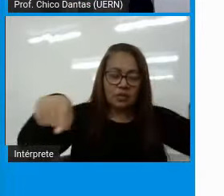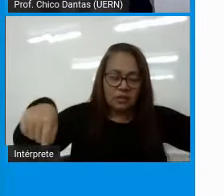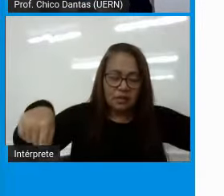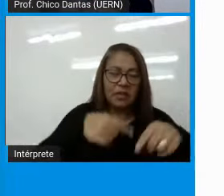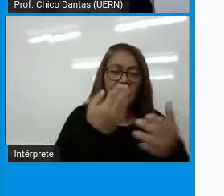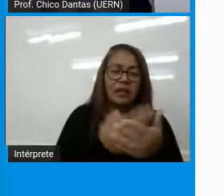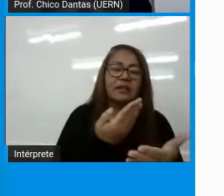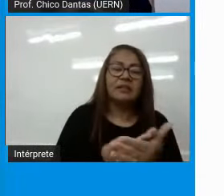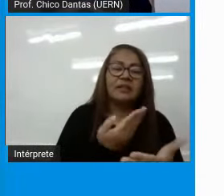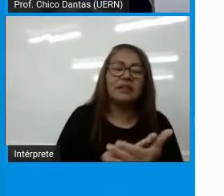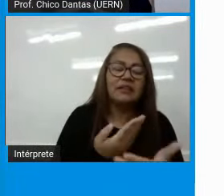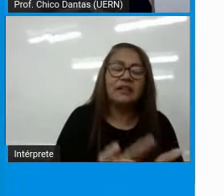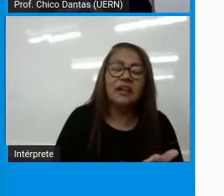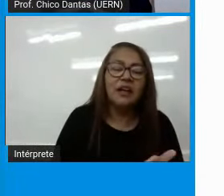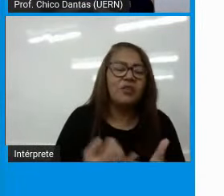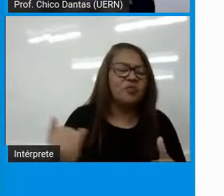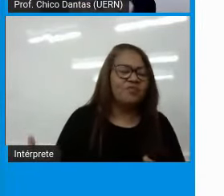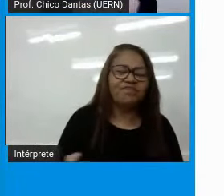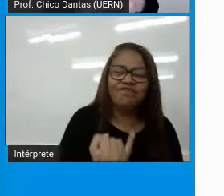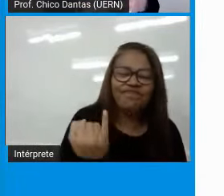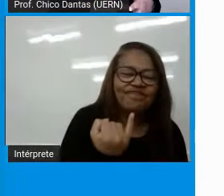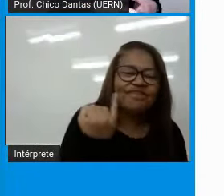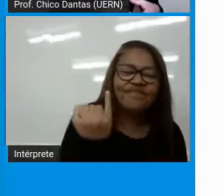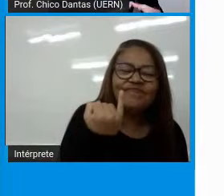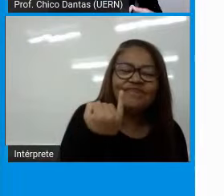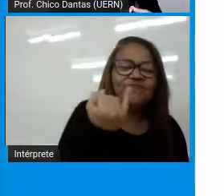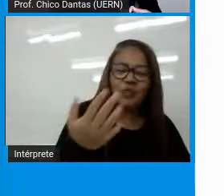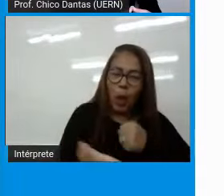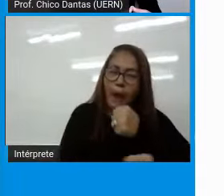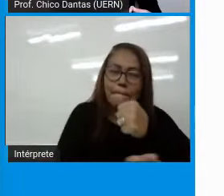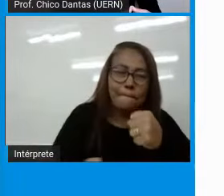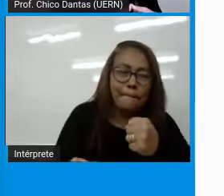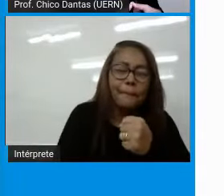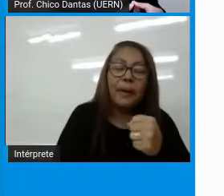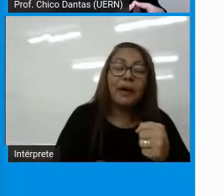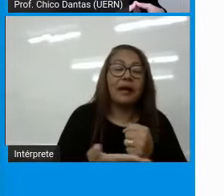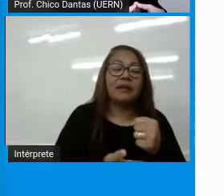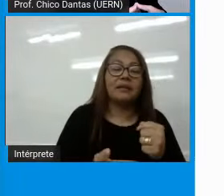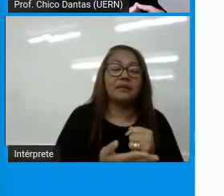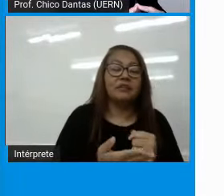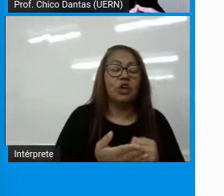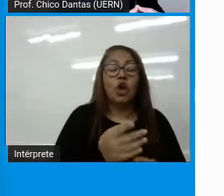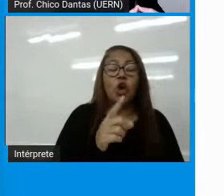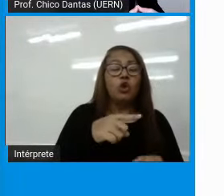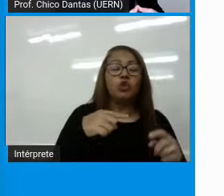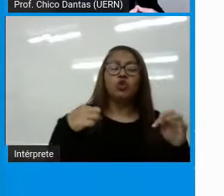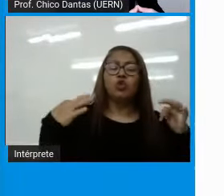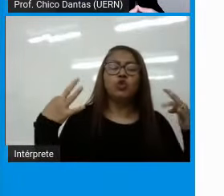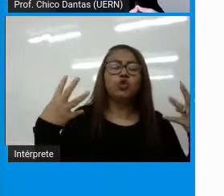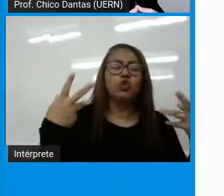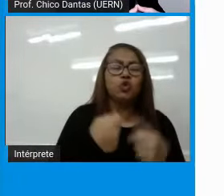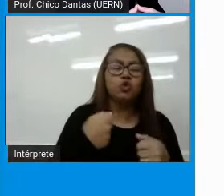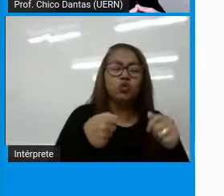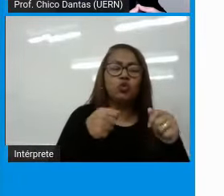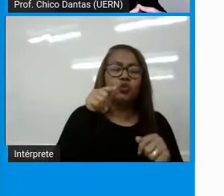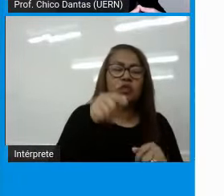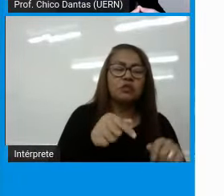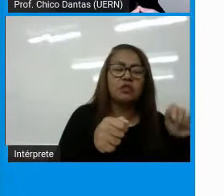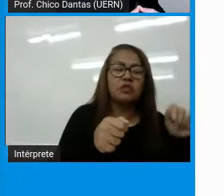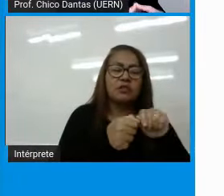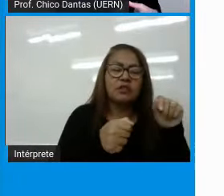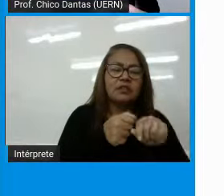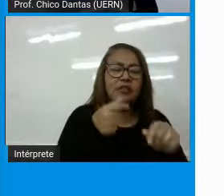sua sala de aula. O que você faz no presencial, o que você disponibiliza para os seus estudantes